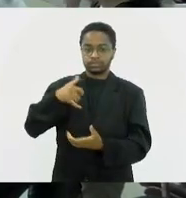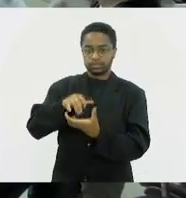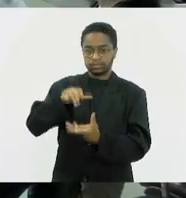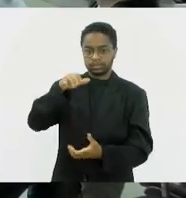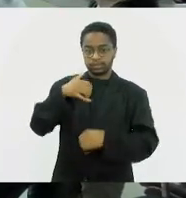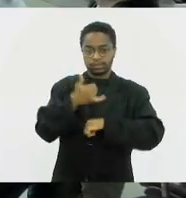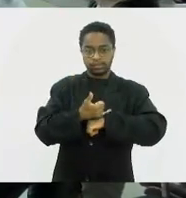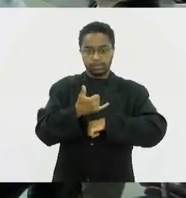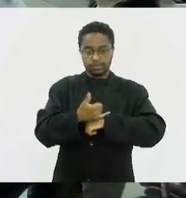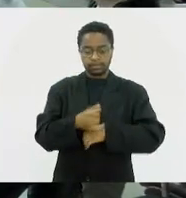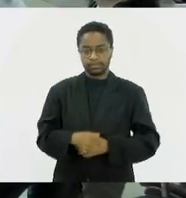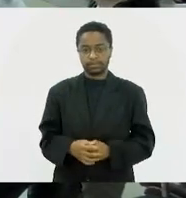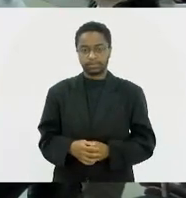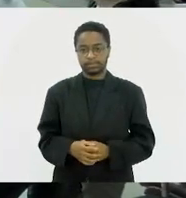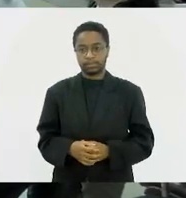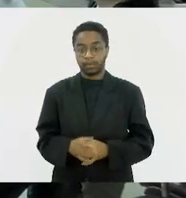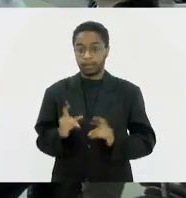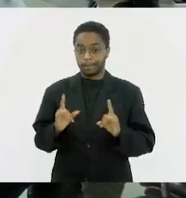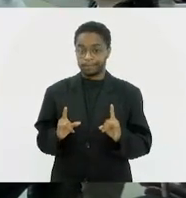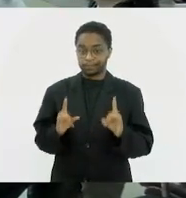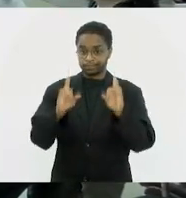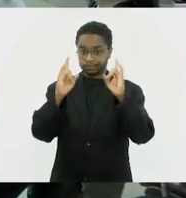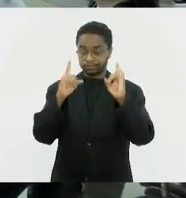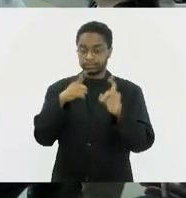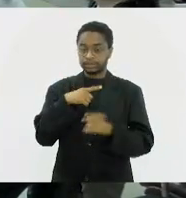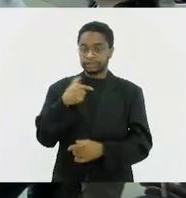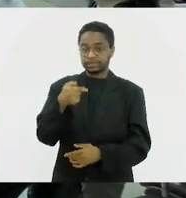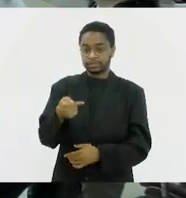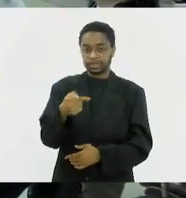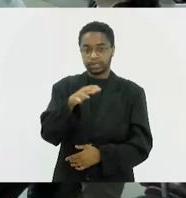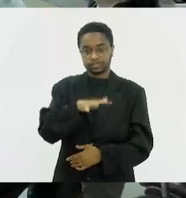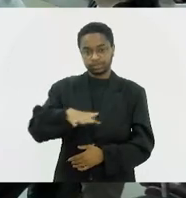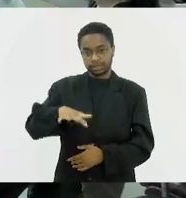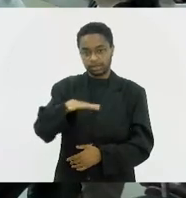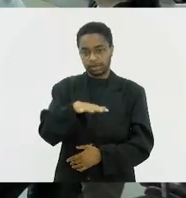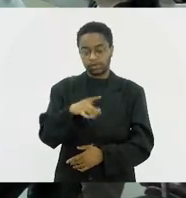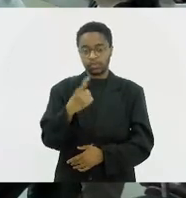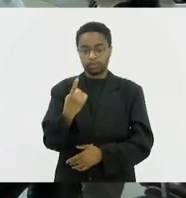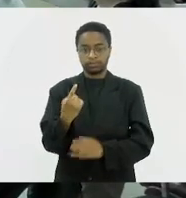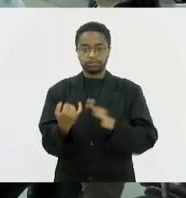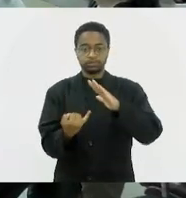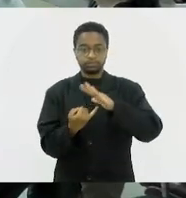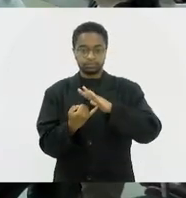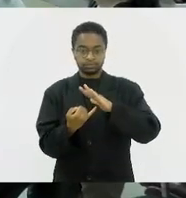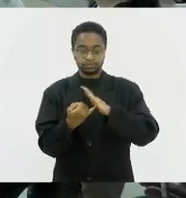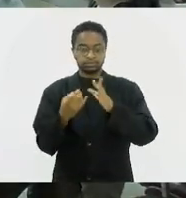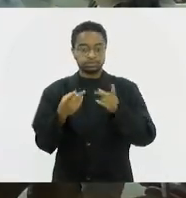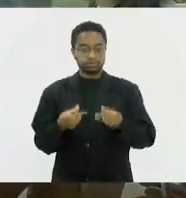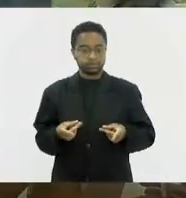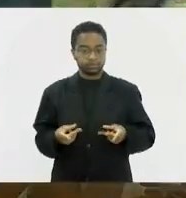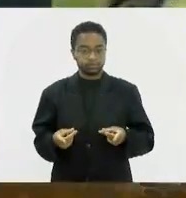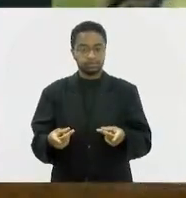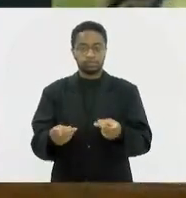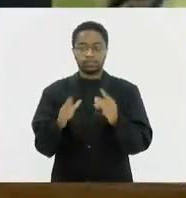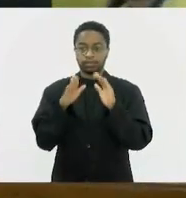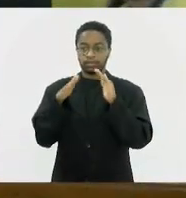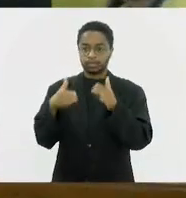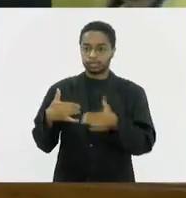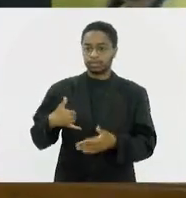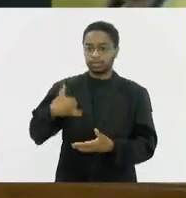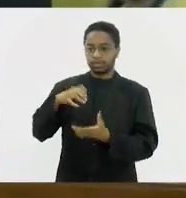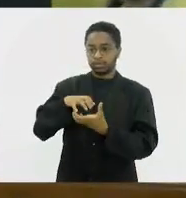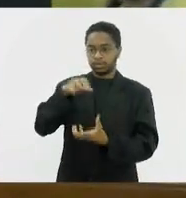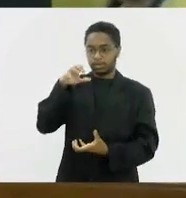Redonda. O prédio terá 7 pavimentos, uma instituição de longa permanência para idosos, para